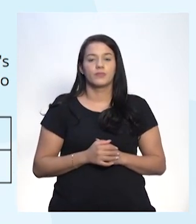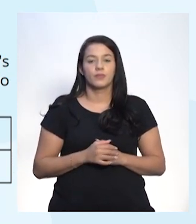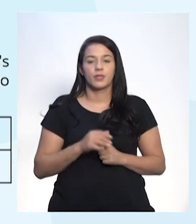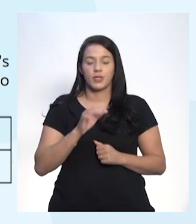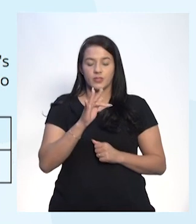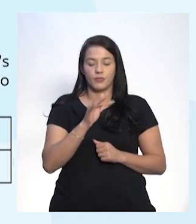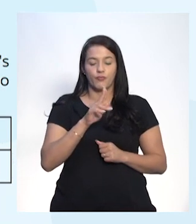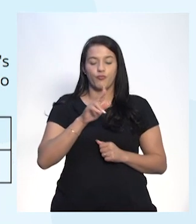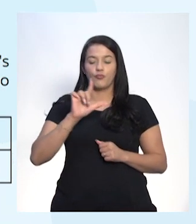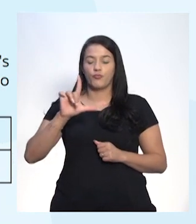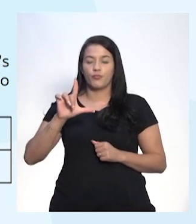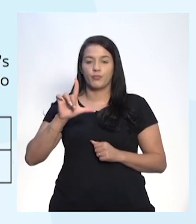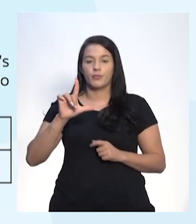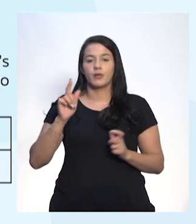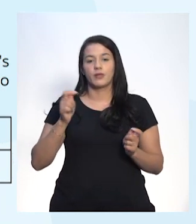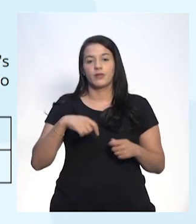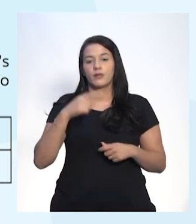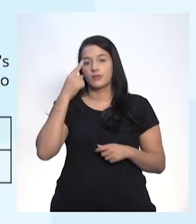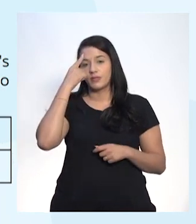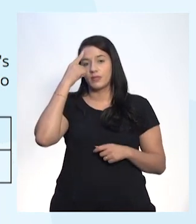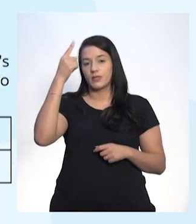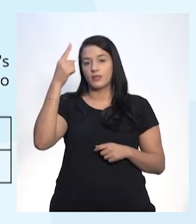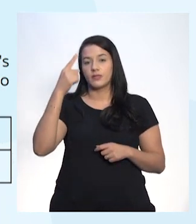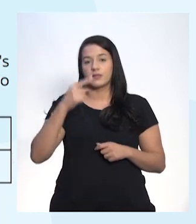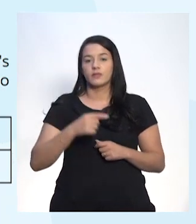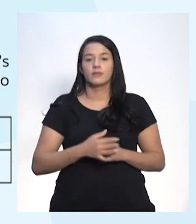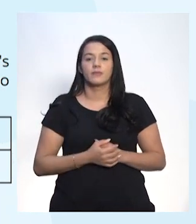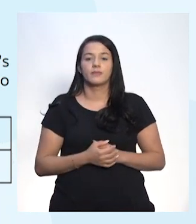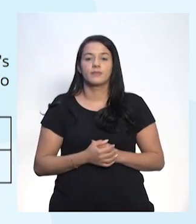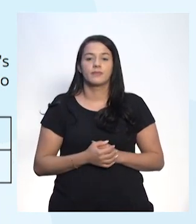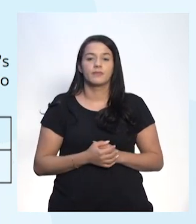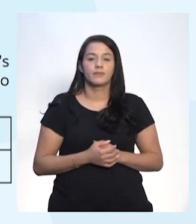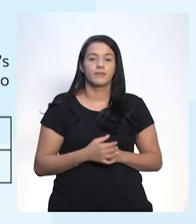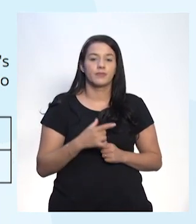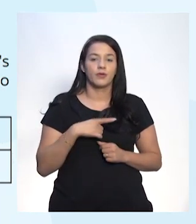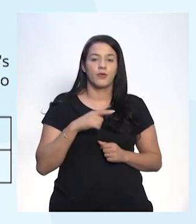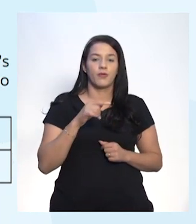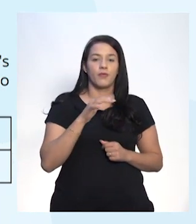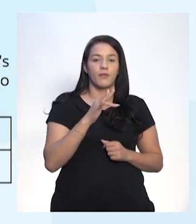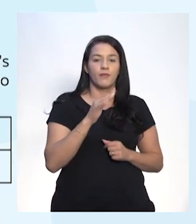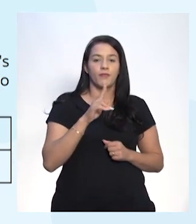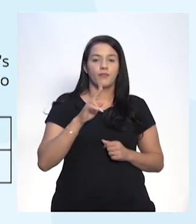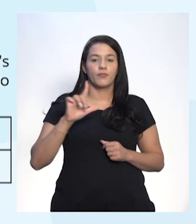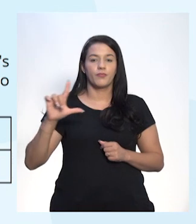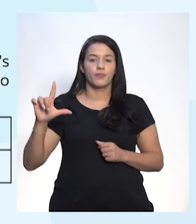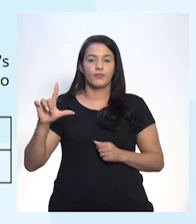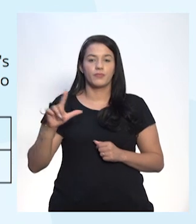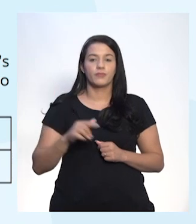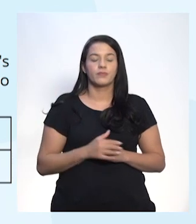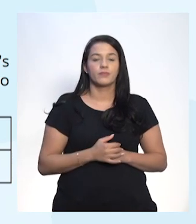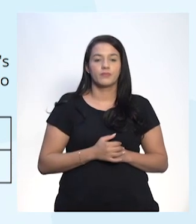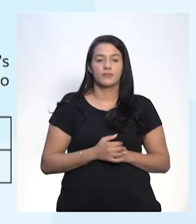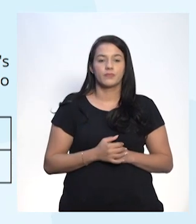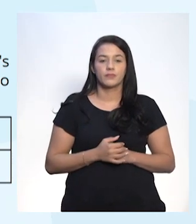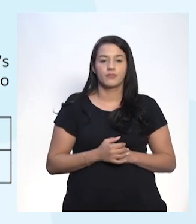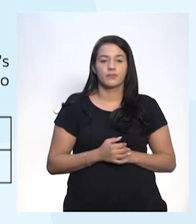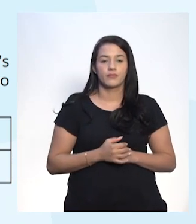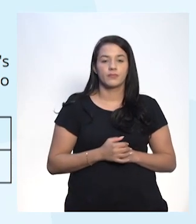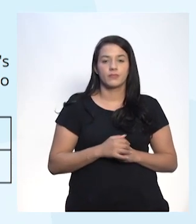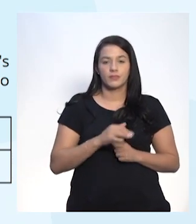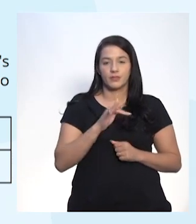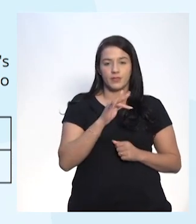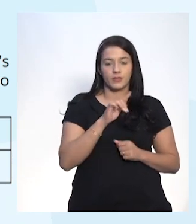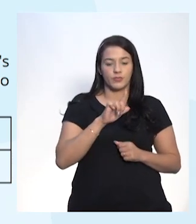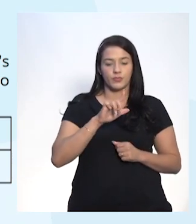full aqui, que faz você lembrar ali do full, né? De cheio. Então, a mesma coisa. Full HD, né? Full HD,